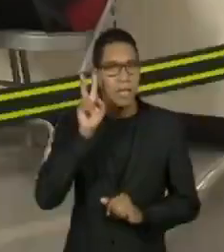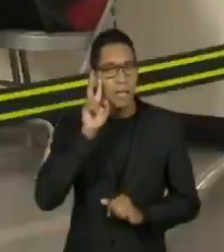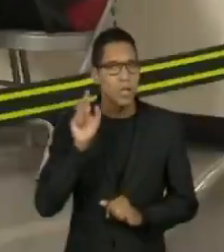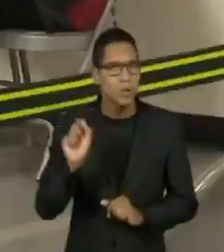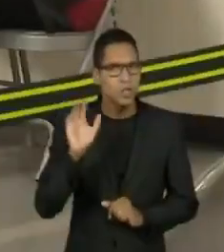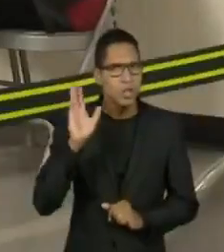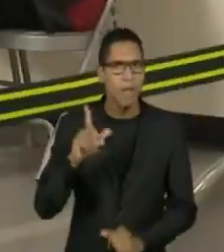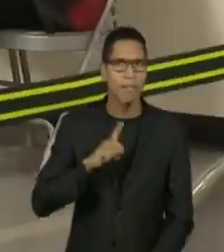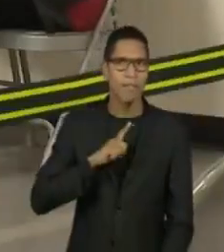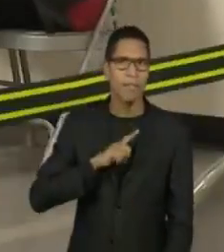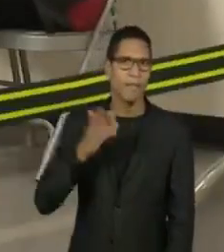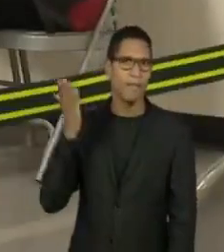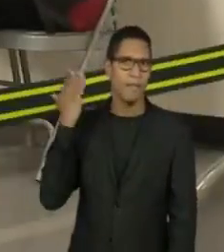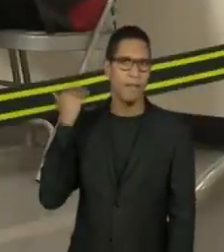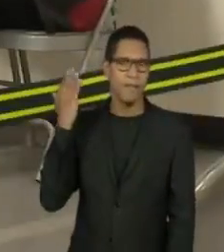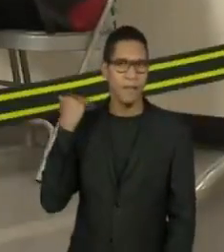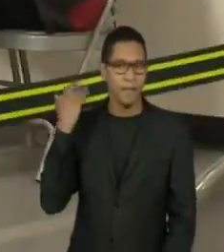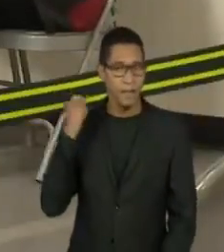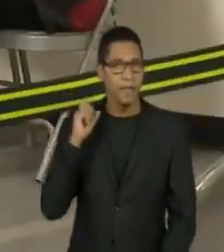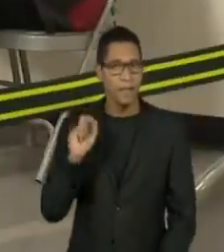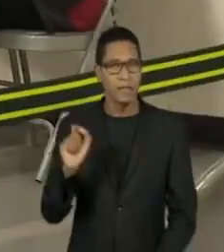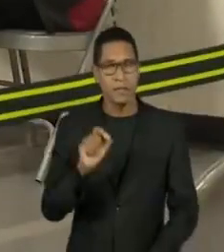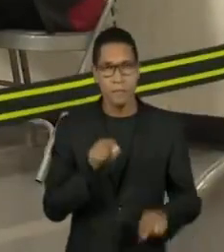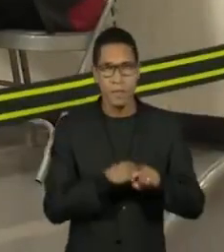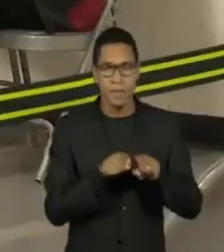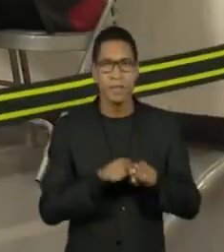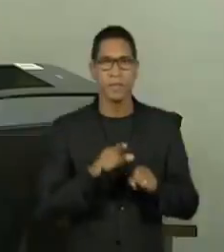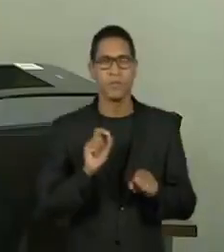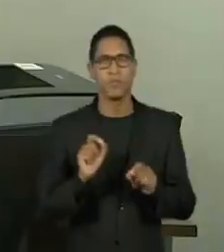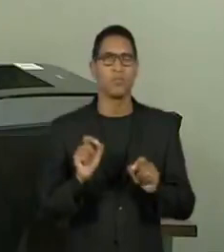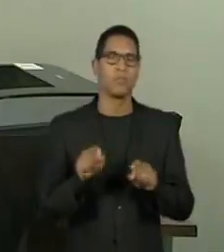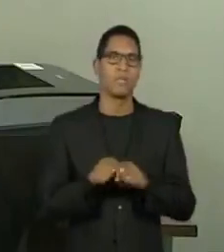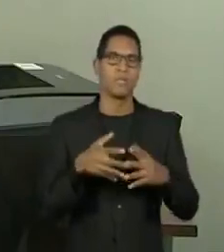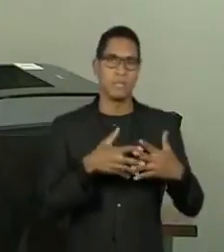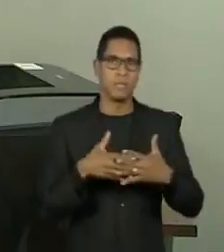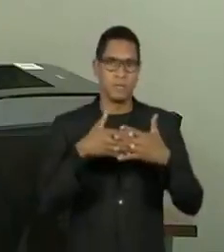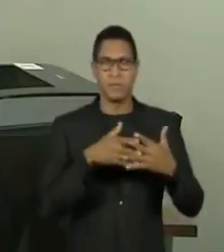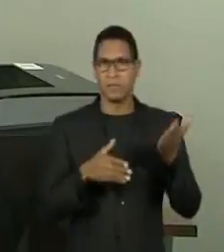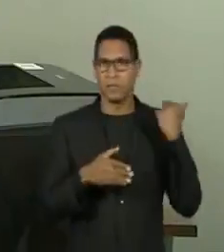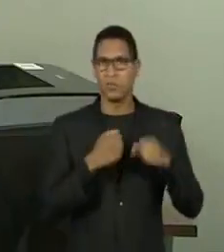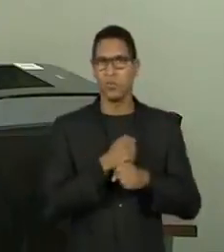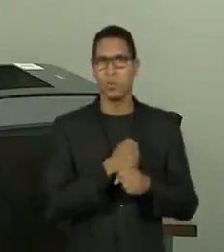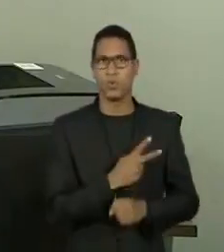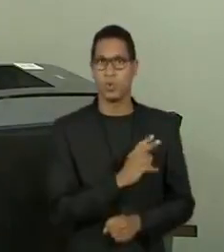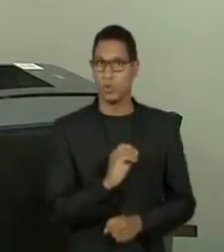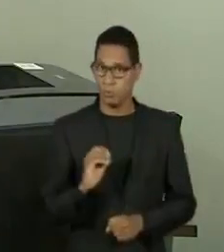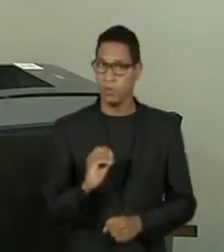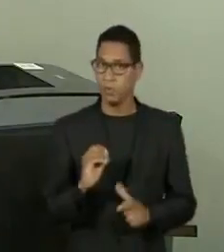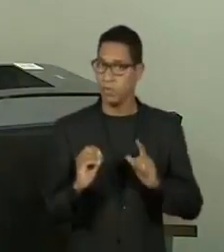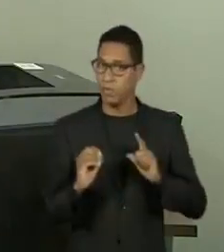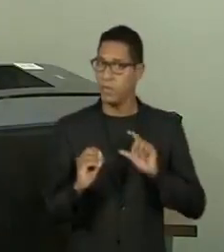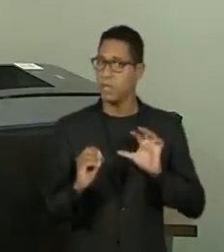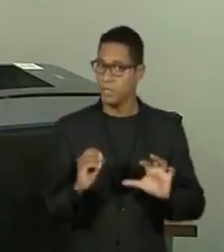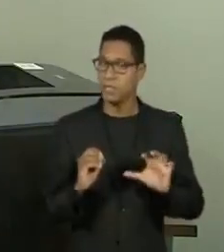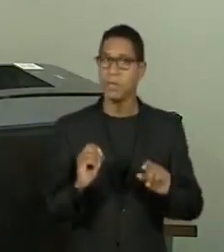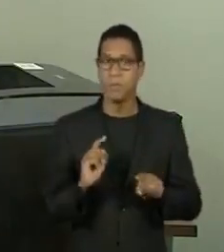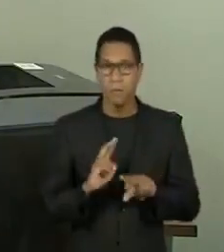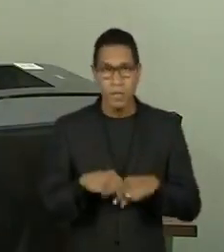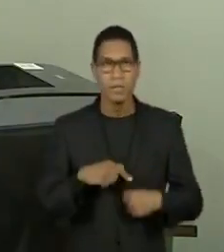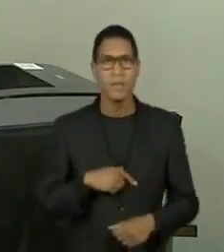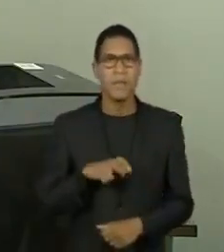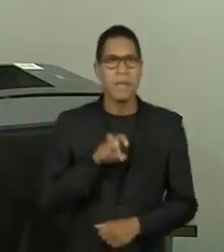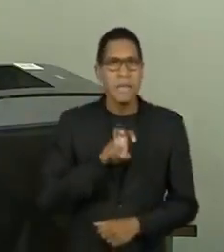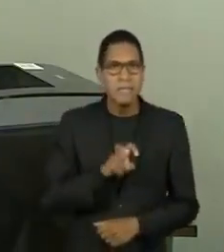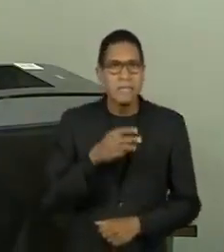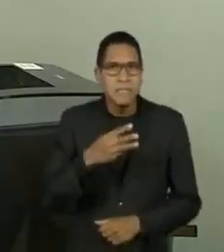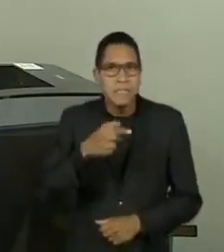já aconteceu margens pequenas assim em outros momentos das eleições dos Estados Unidos. A eleição de 2000, por exemplo, foi decidida por conta de